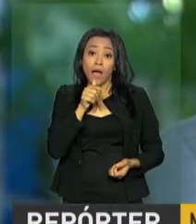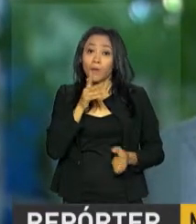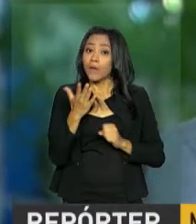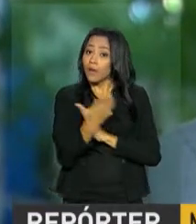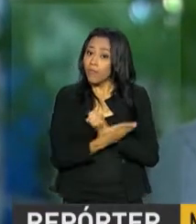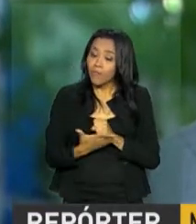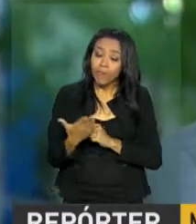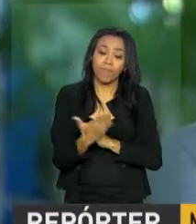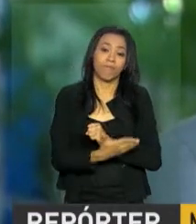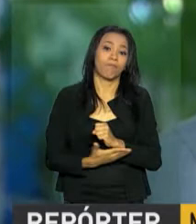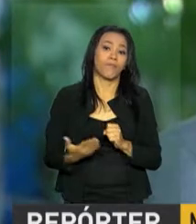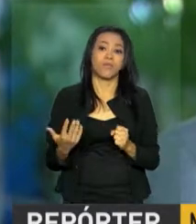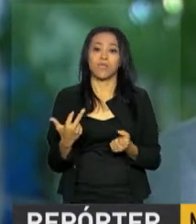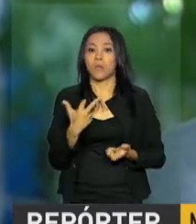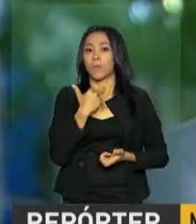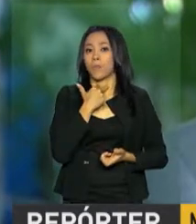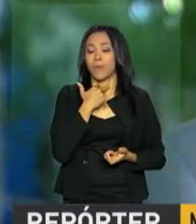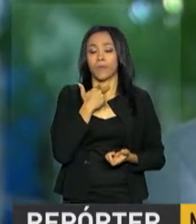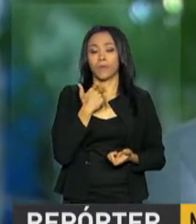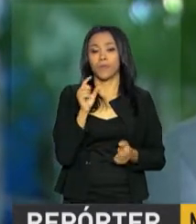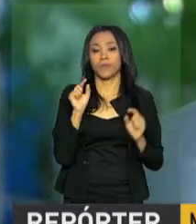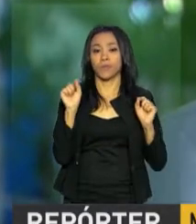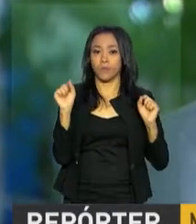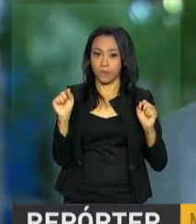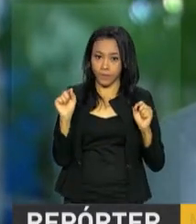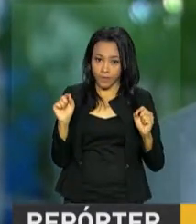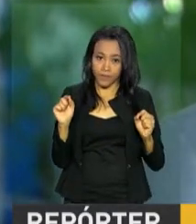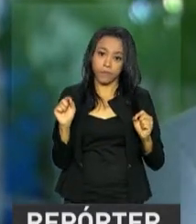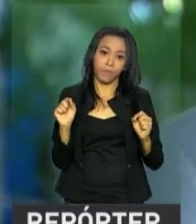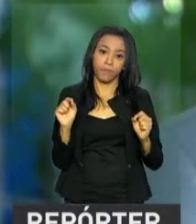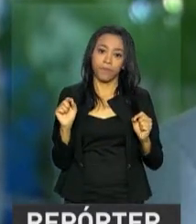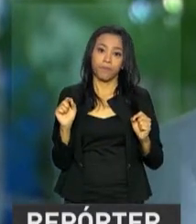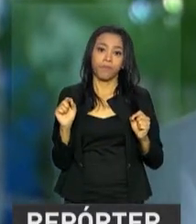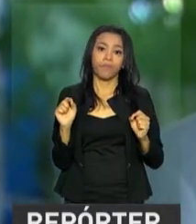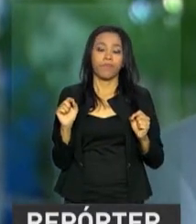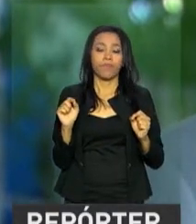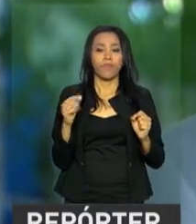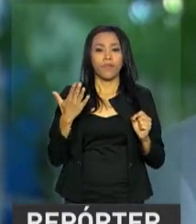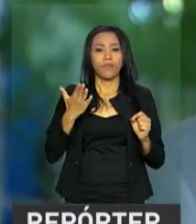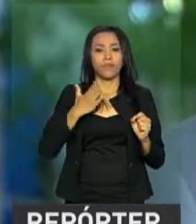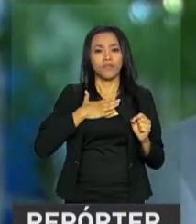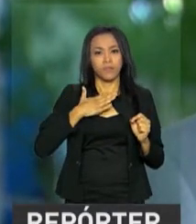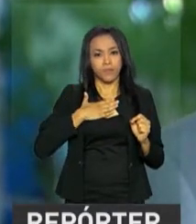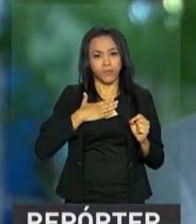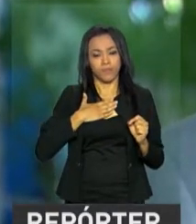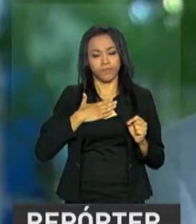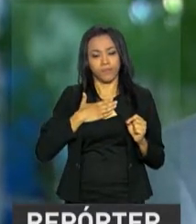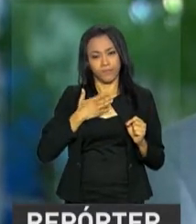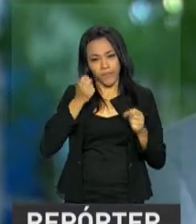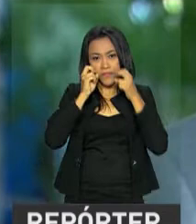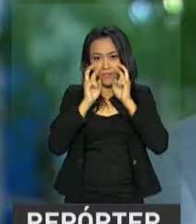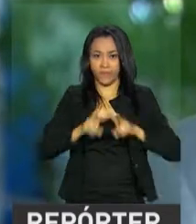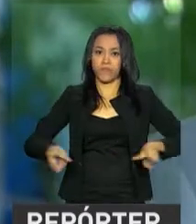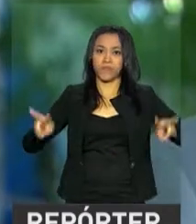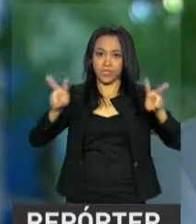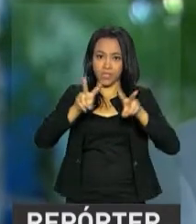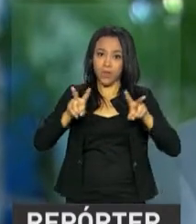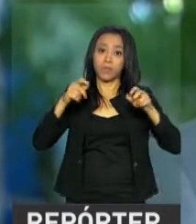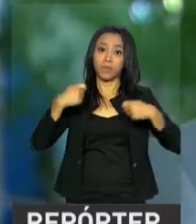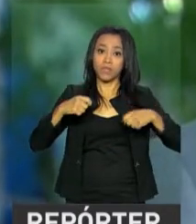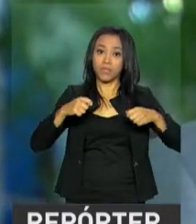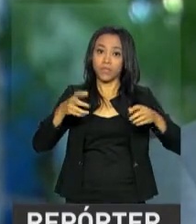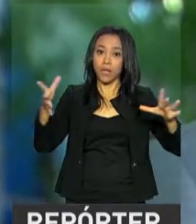Mas ela não pode ser dissociada de um processo, de um trinômio na minha visão. Ou seja, a questão da